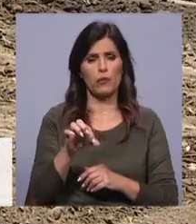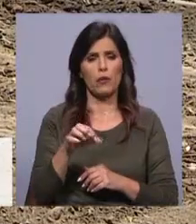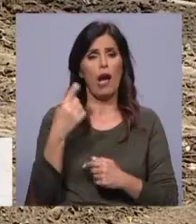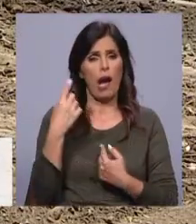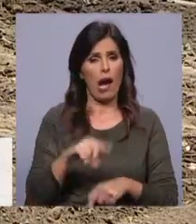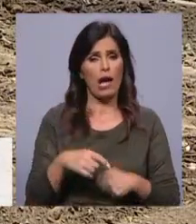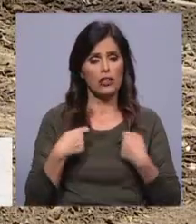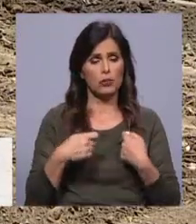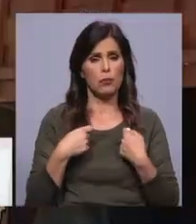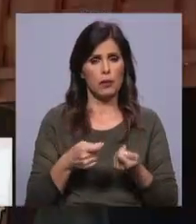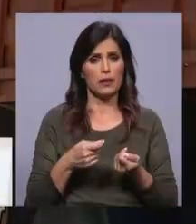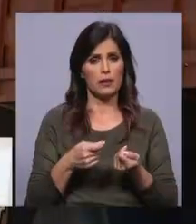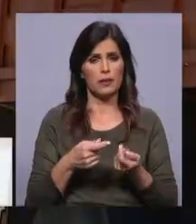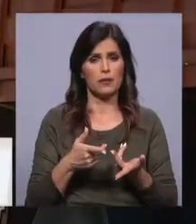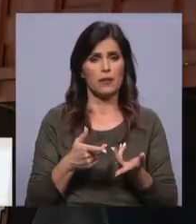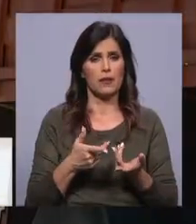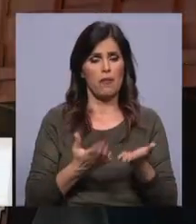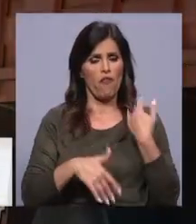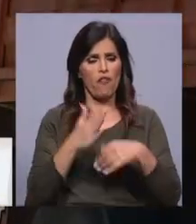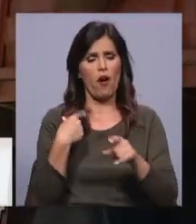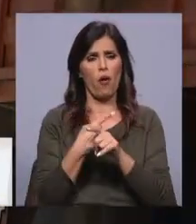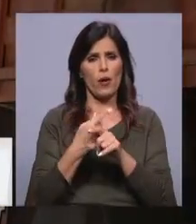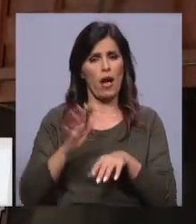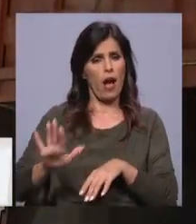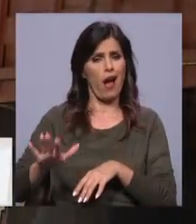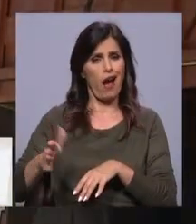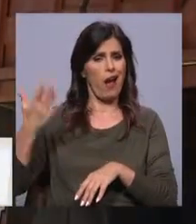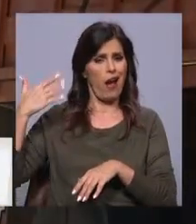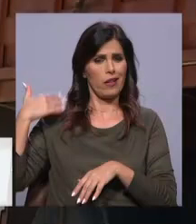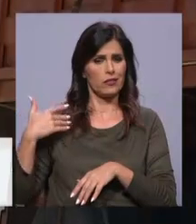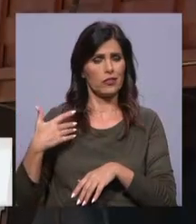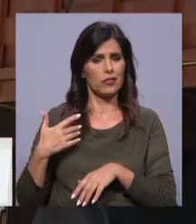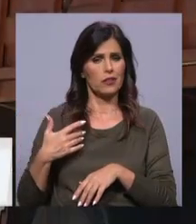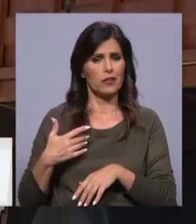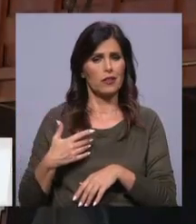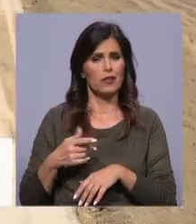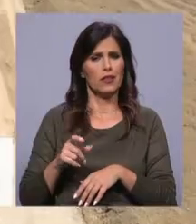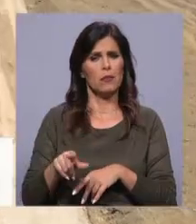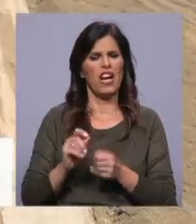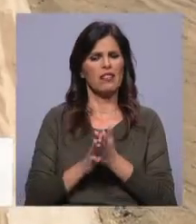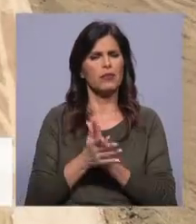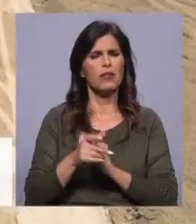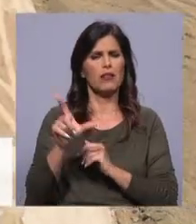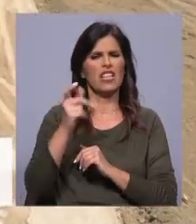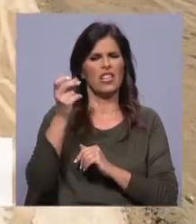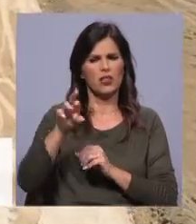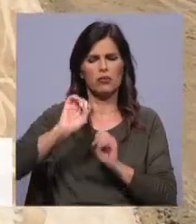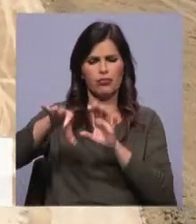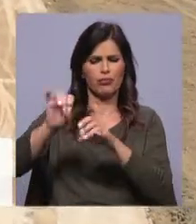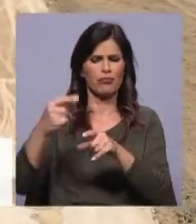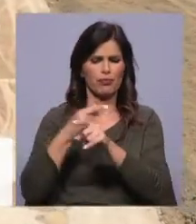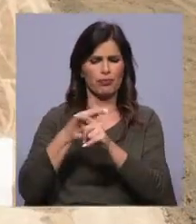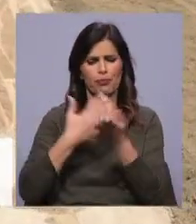justificados em tirar coisas que estavam anos na zona da Expo uma refinaria uma lixeira E por aí afora